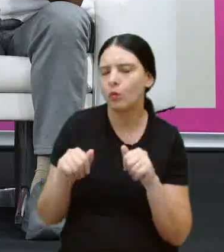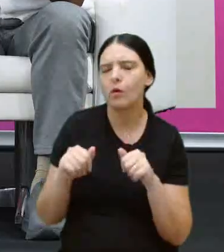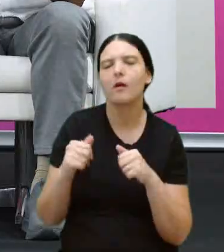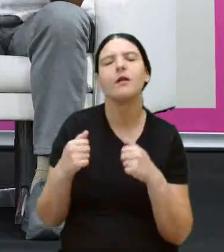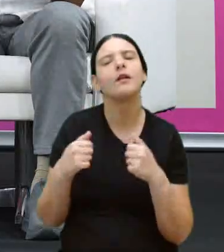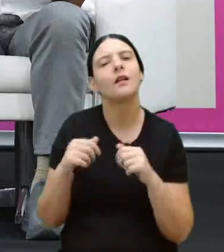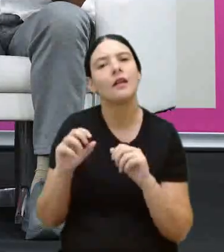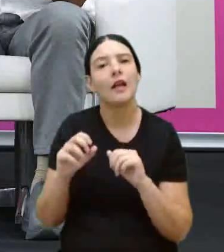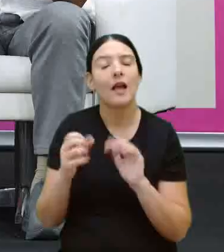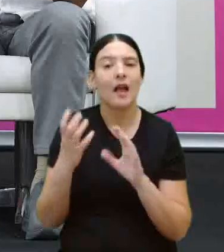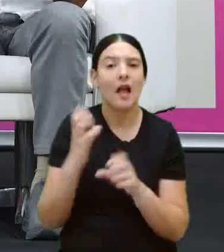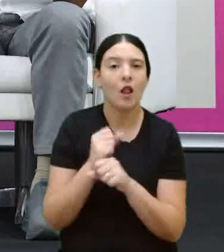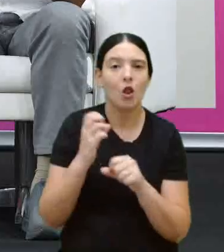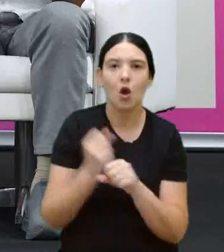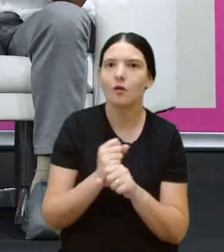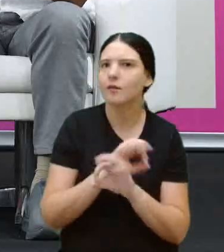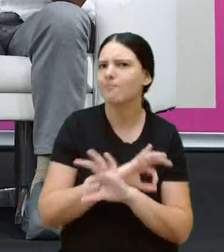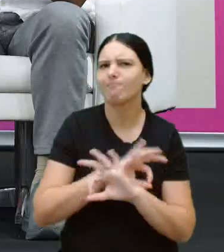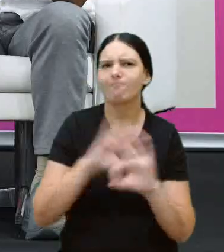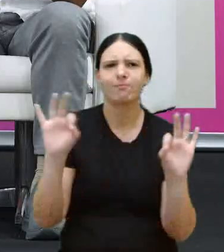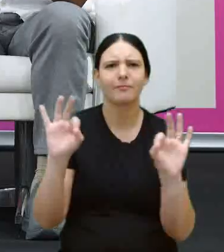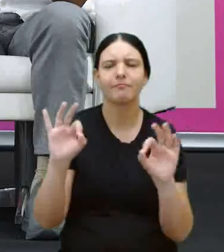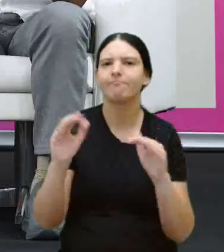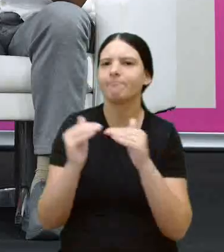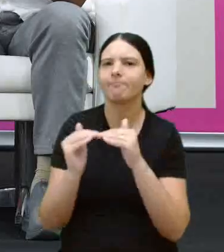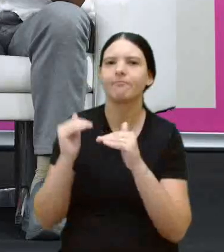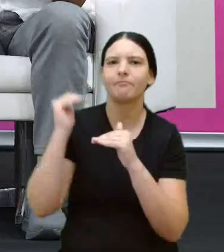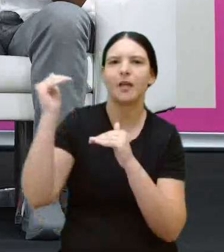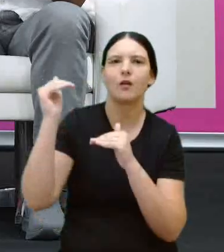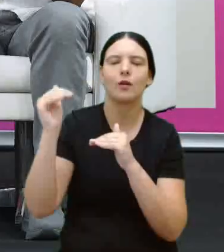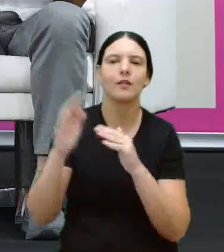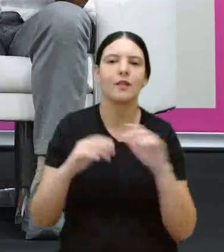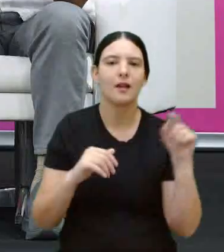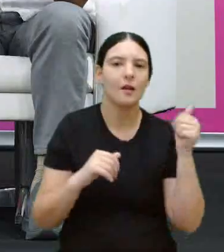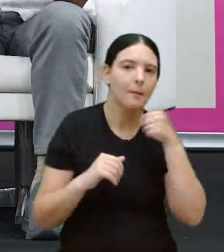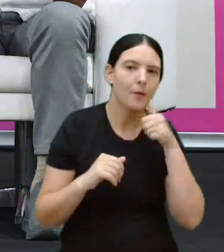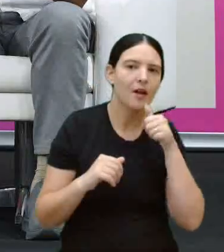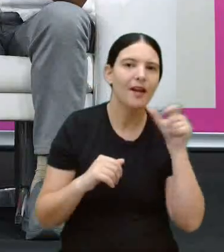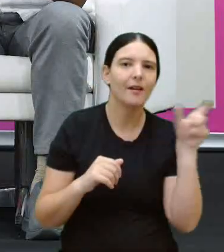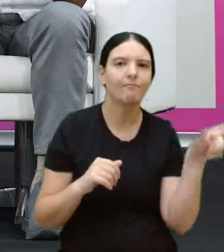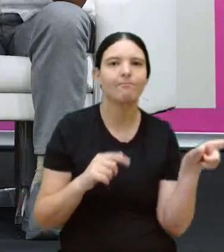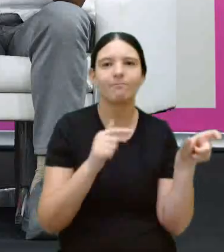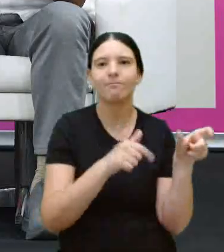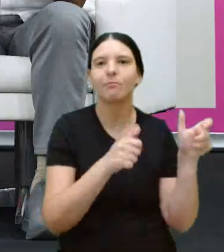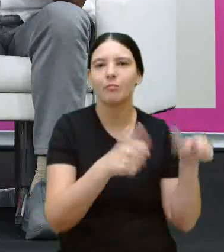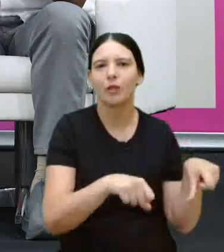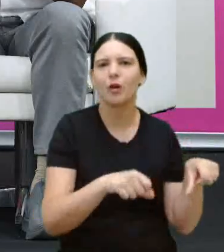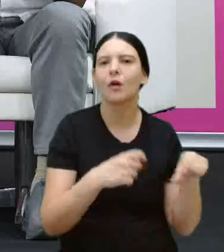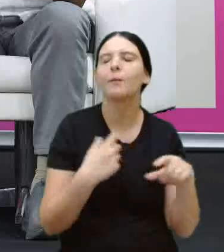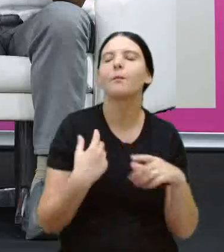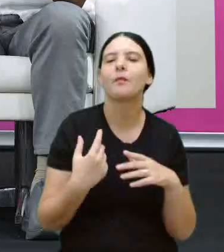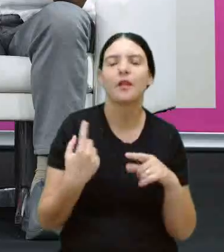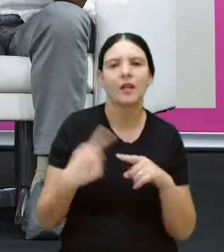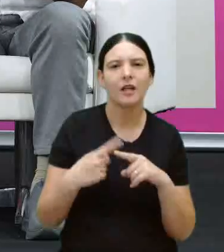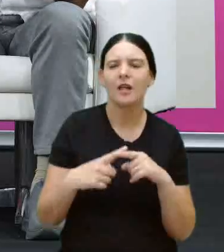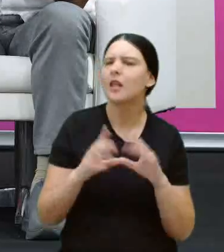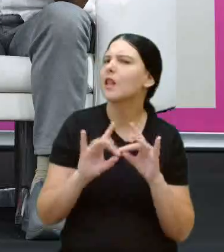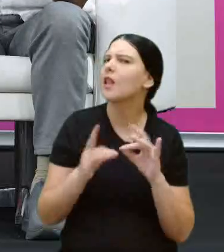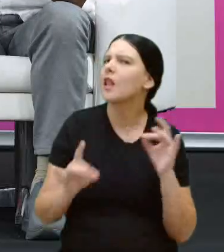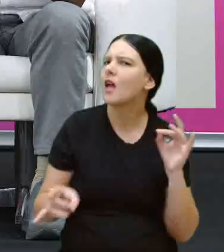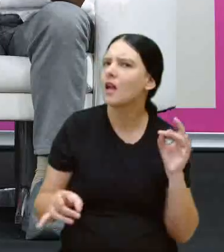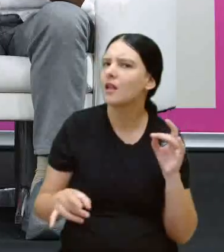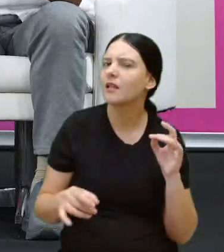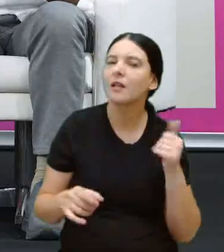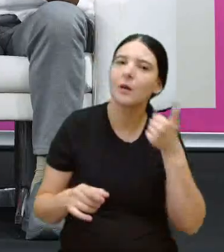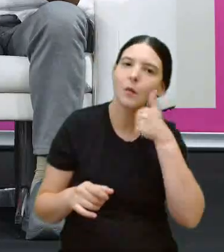notas deles são incríveis, maiores do que as dela. As dela são piores do que as dele. Detalhe, ela é uma atriz, ele é